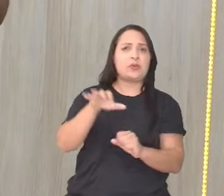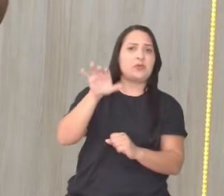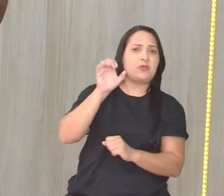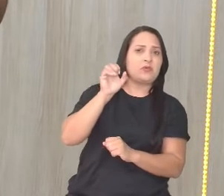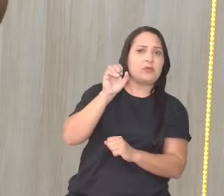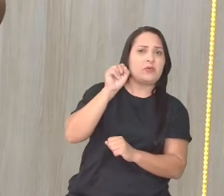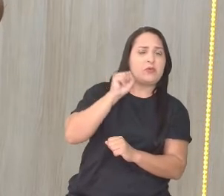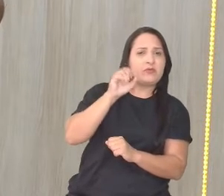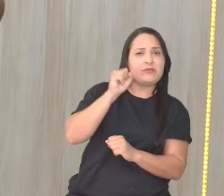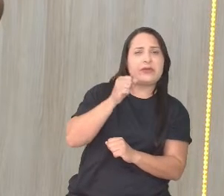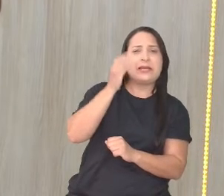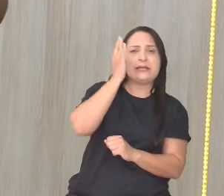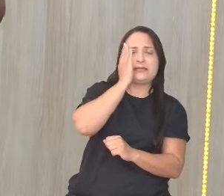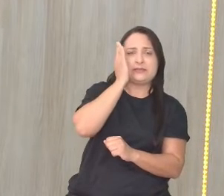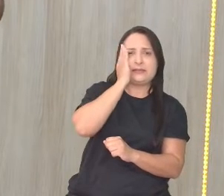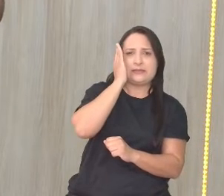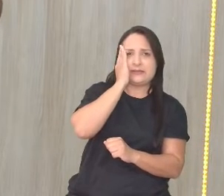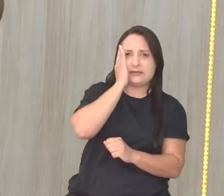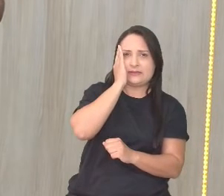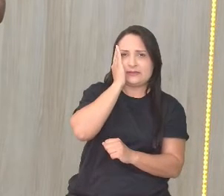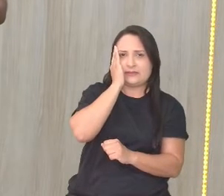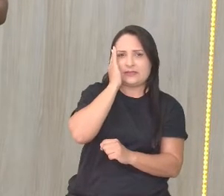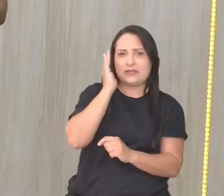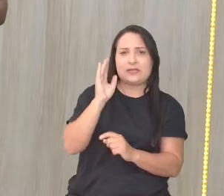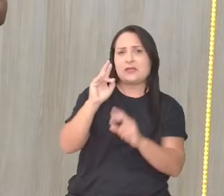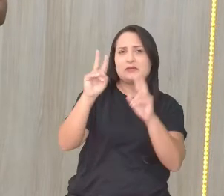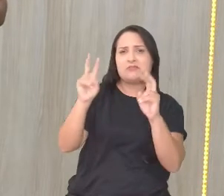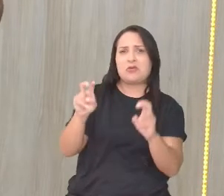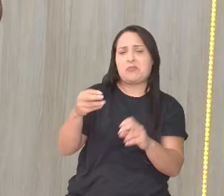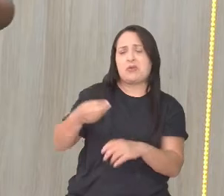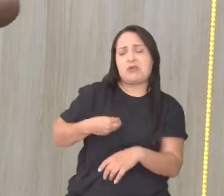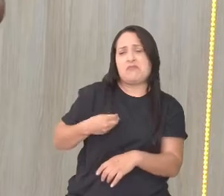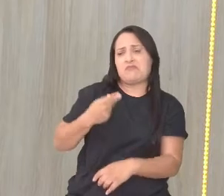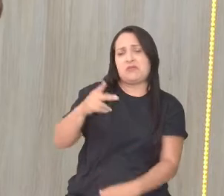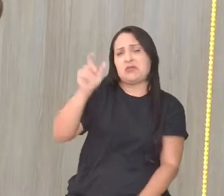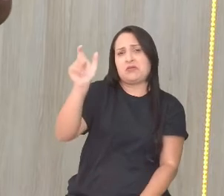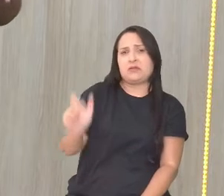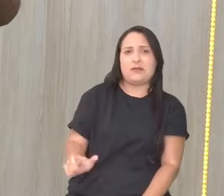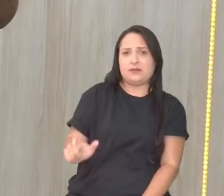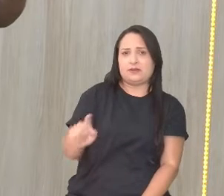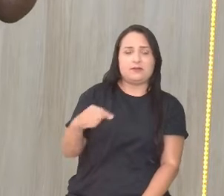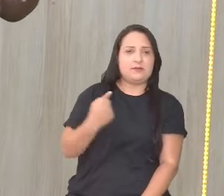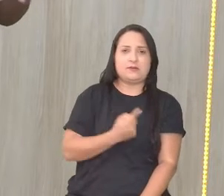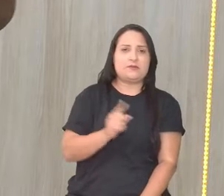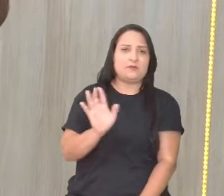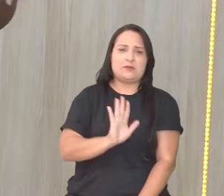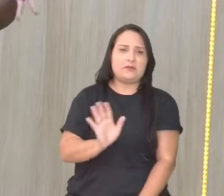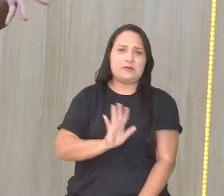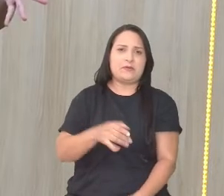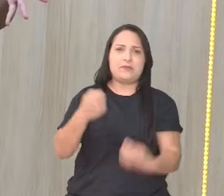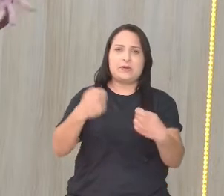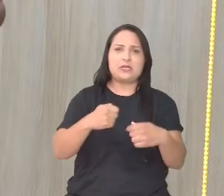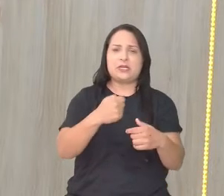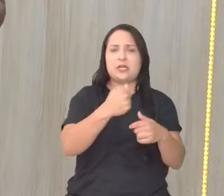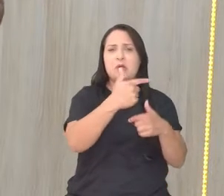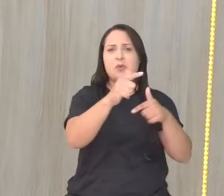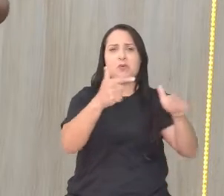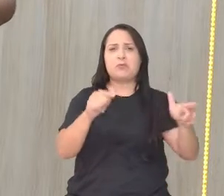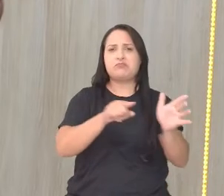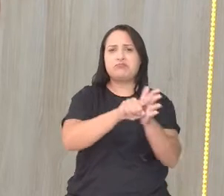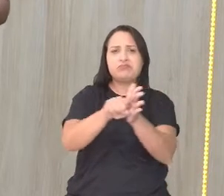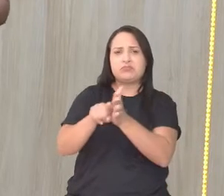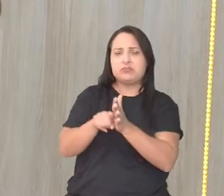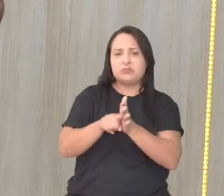escutar, entender a versão dessa pessoa sobre a própria vida. E a gente não precisa buscar fontes terceiras, né? A gente